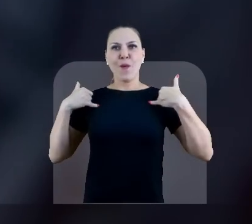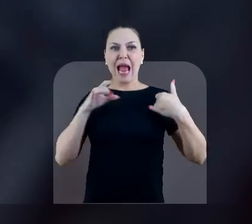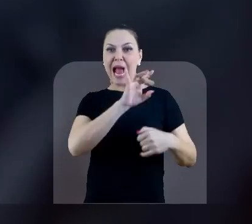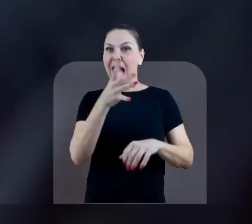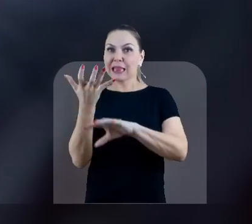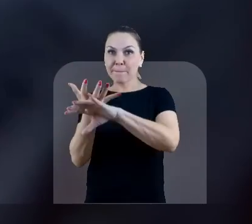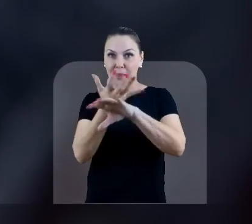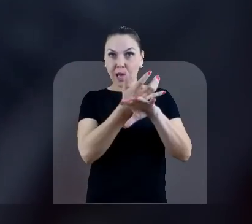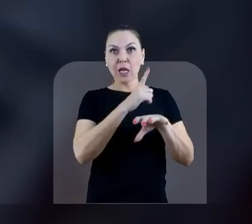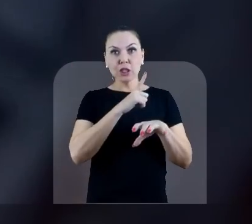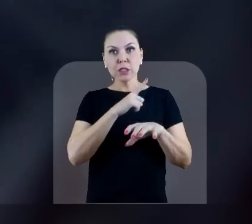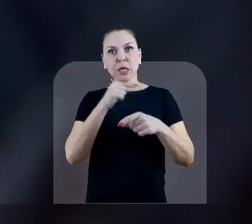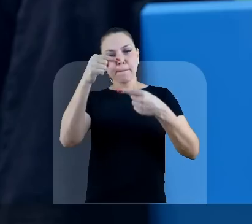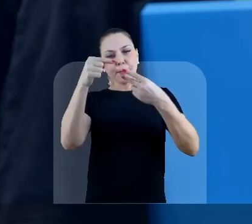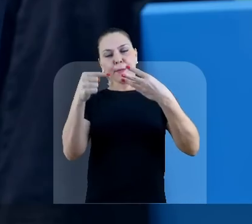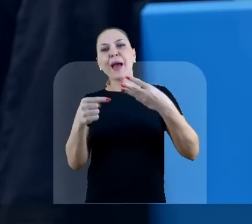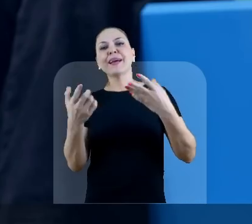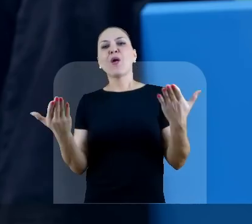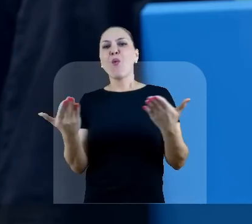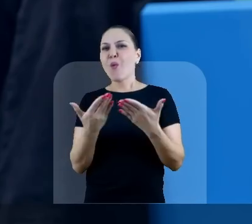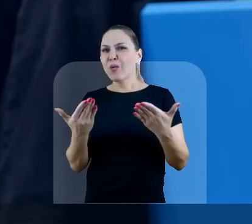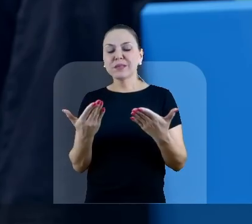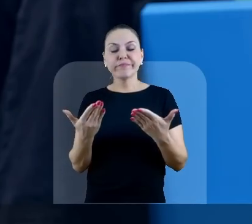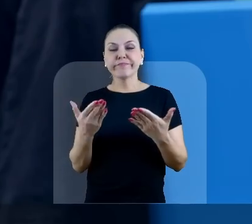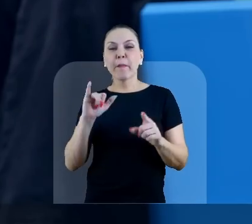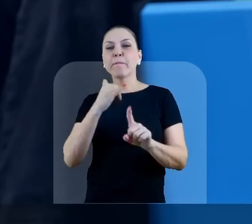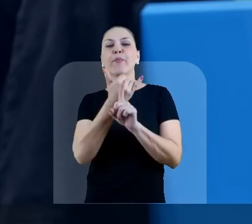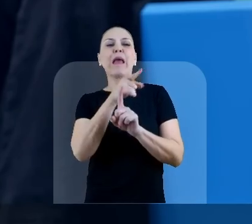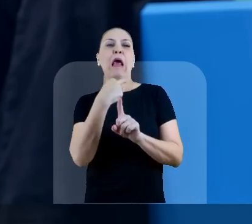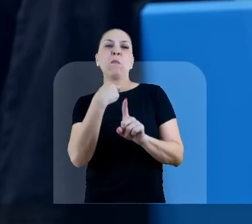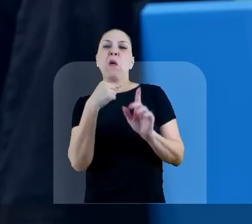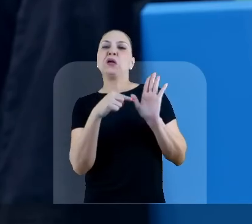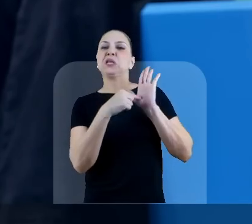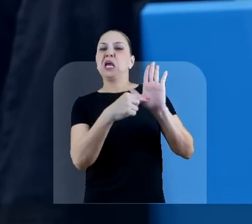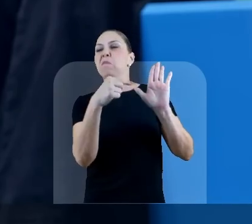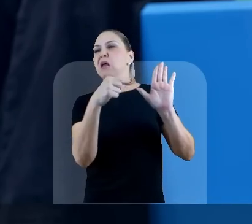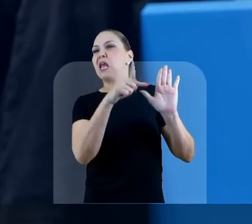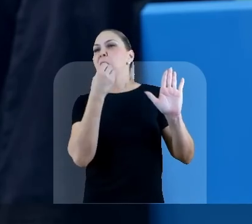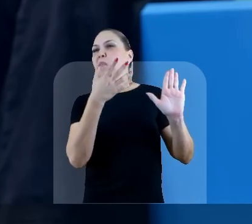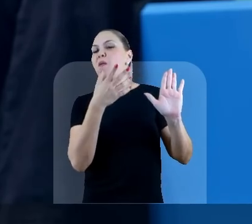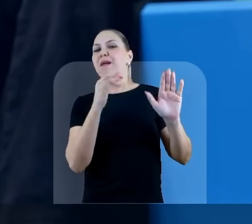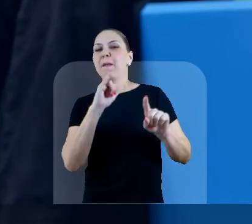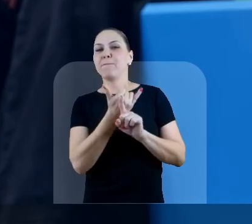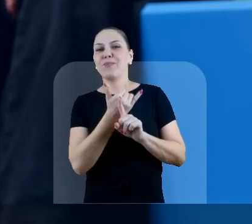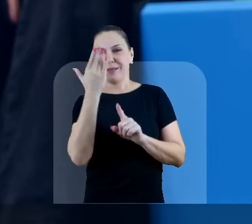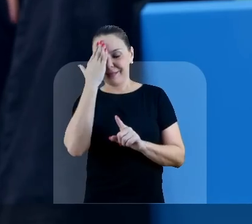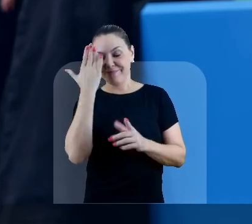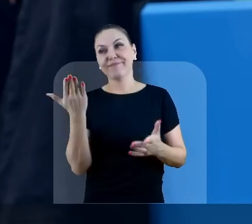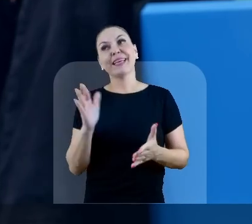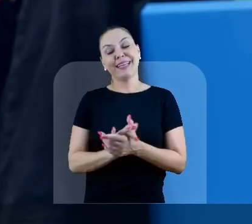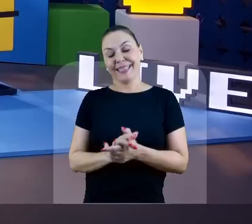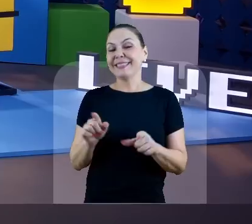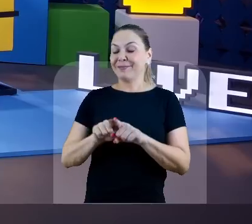nas matérias. Até o 3º lugar estava lá no quadro. Hoje em dia é bullying. Não pode. Um grande problema que a gente tem é os